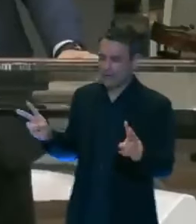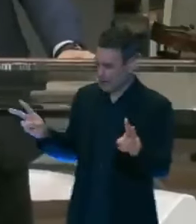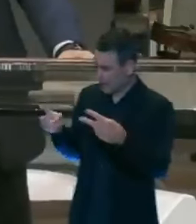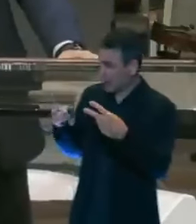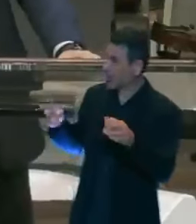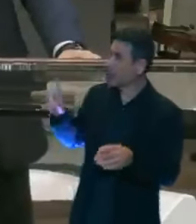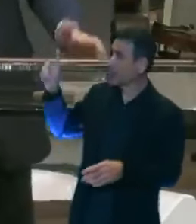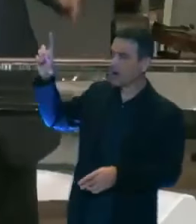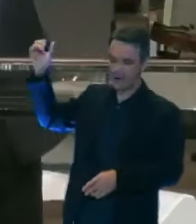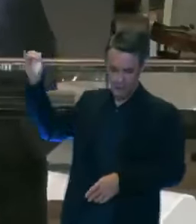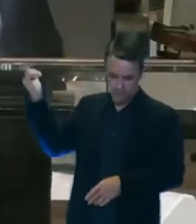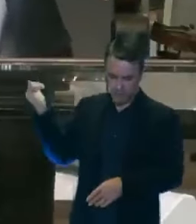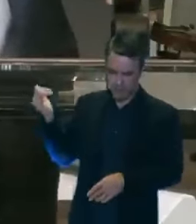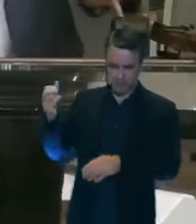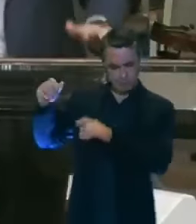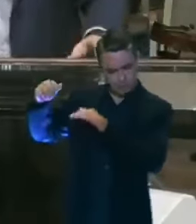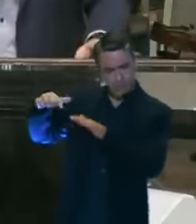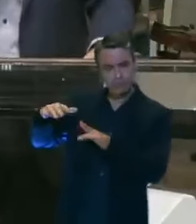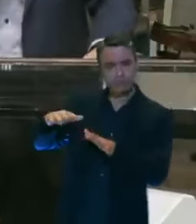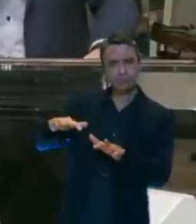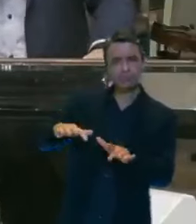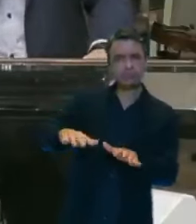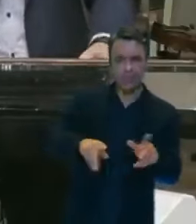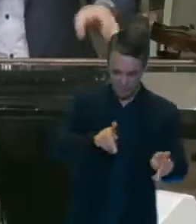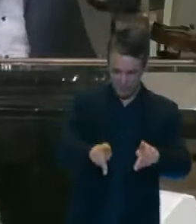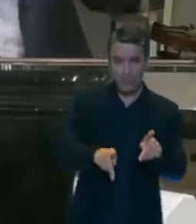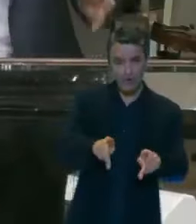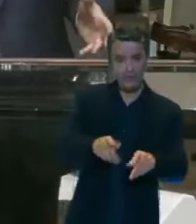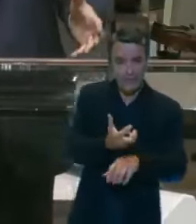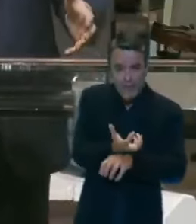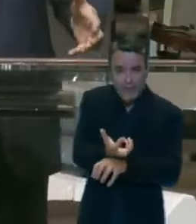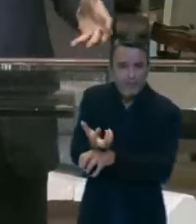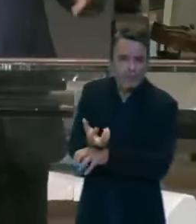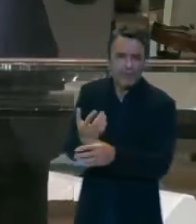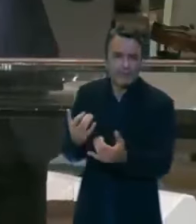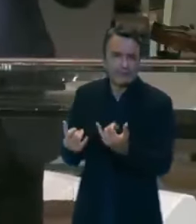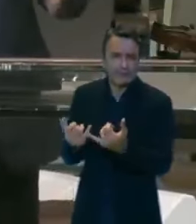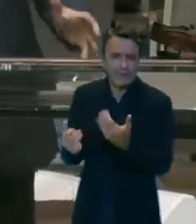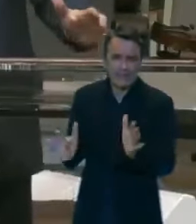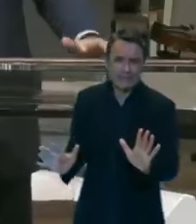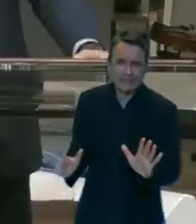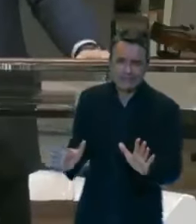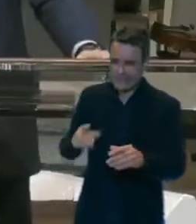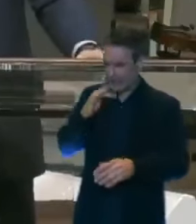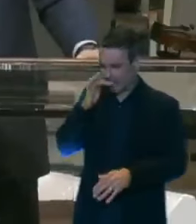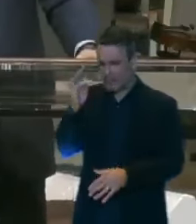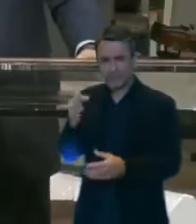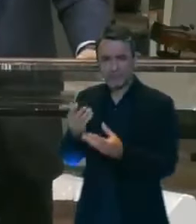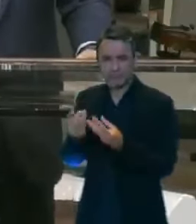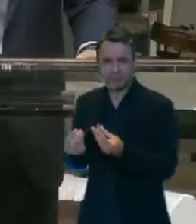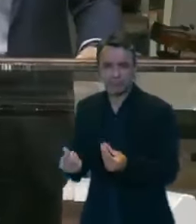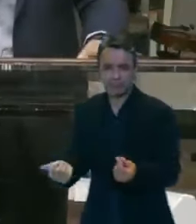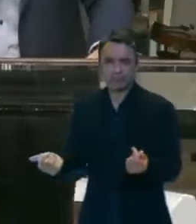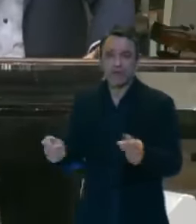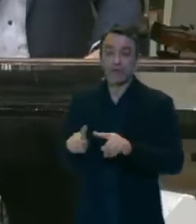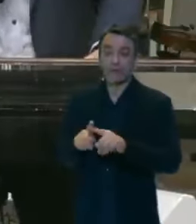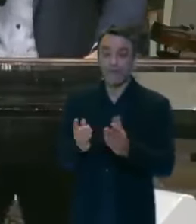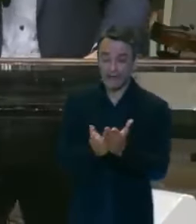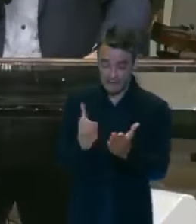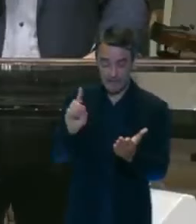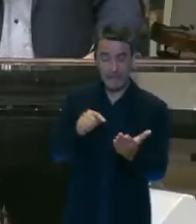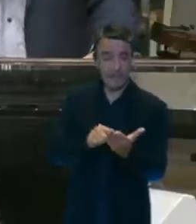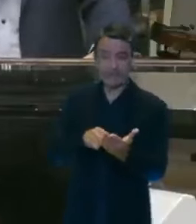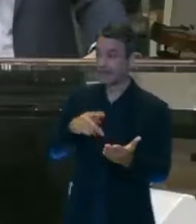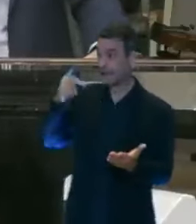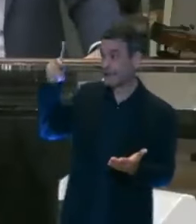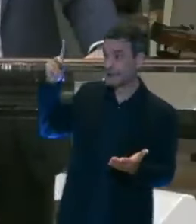hálito do Senhor. Na verdade, o povo é a erva seca, as flores caem, mas a palavra do nosso